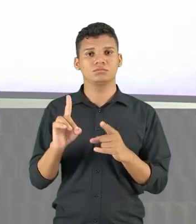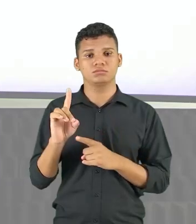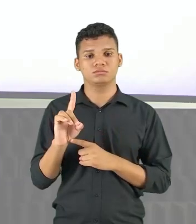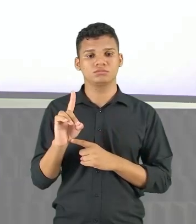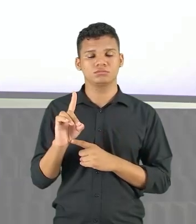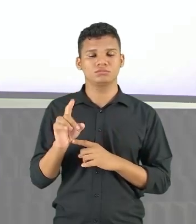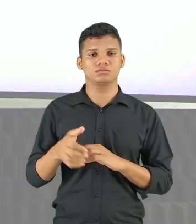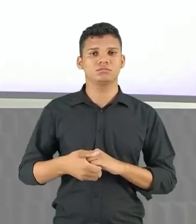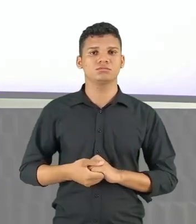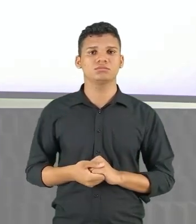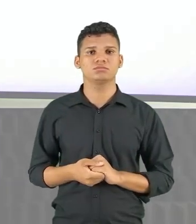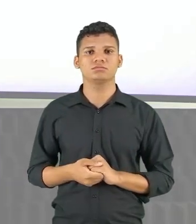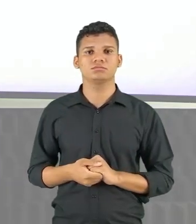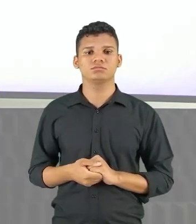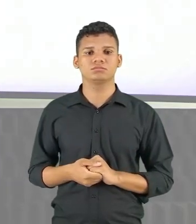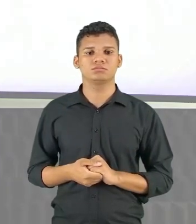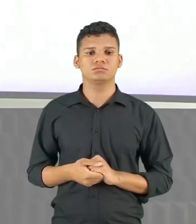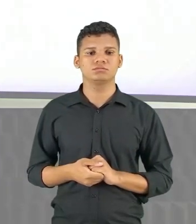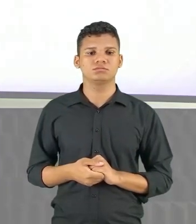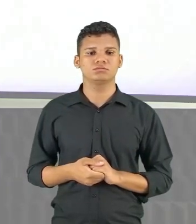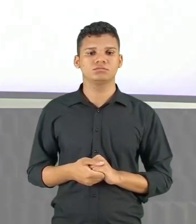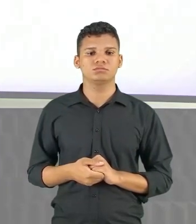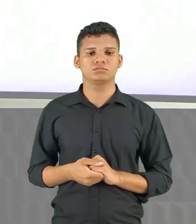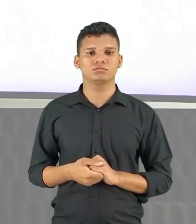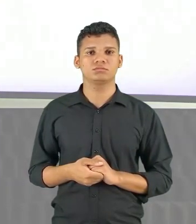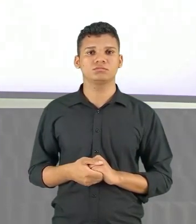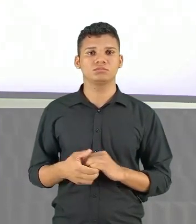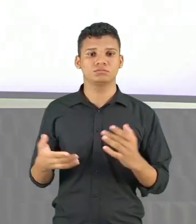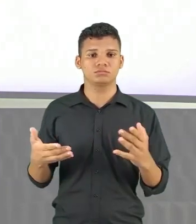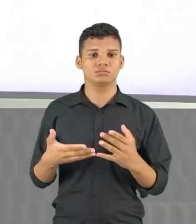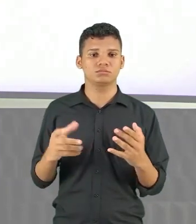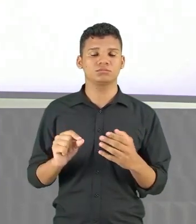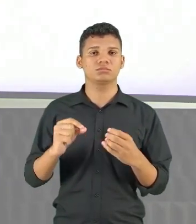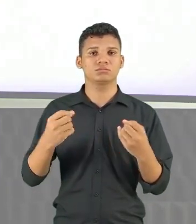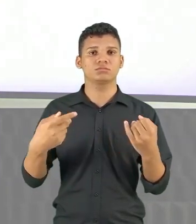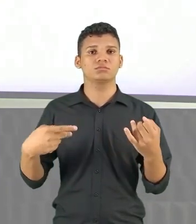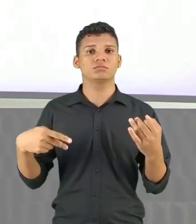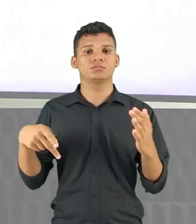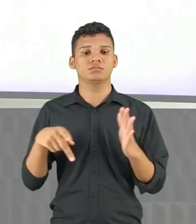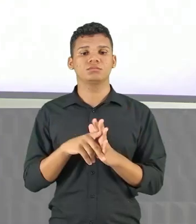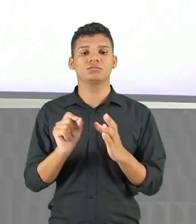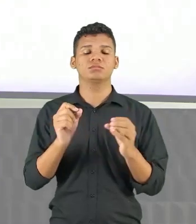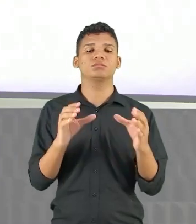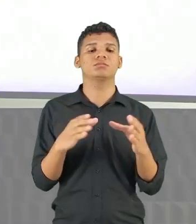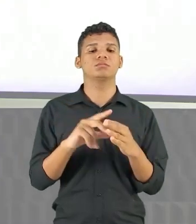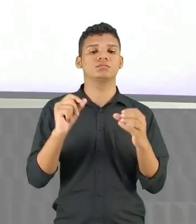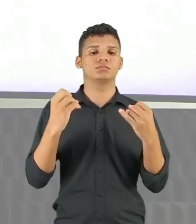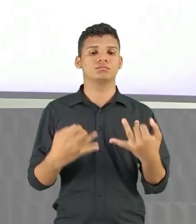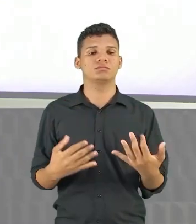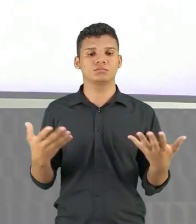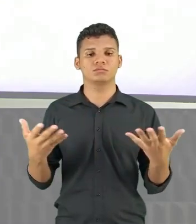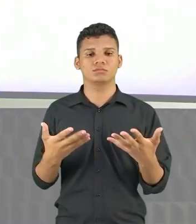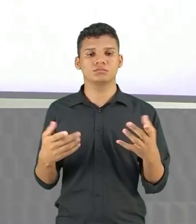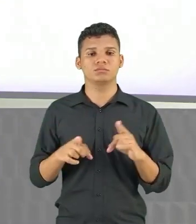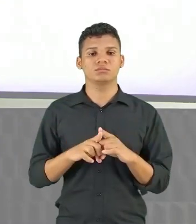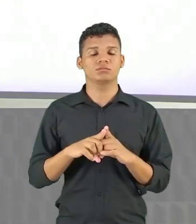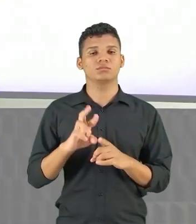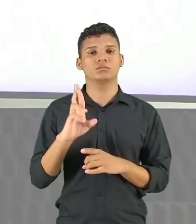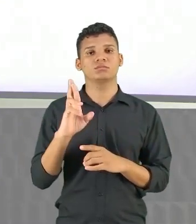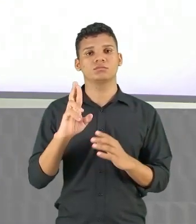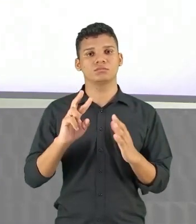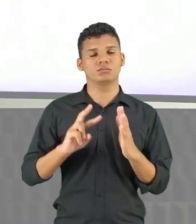D, longe disso. Então a gente vai para a última questão desse bloco, né? Falando aqui, a gente vai encerrar com